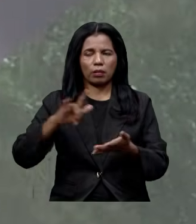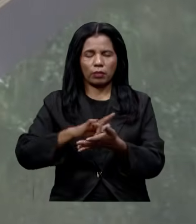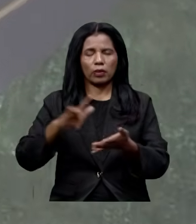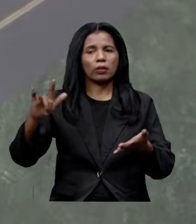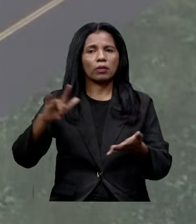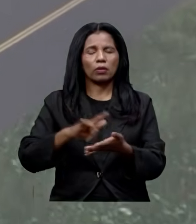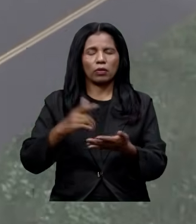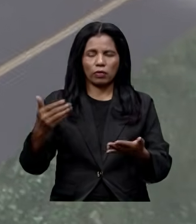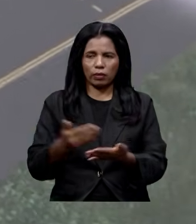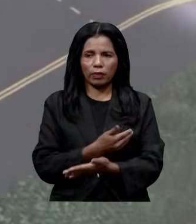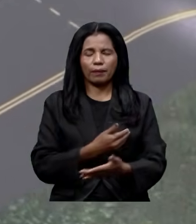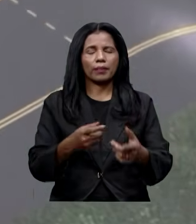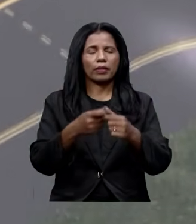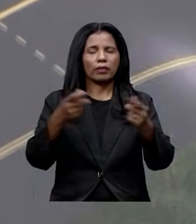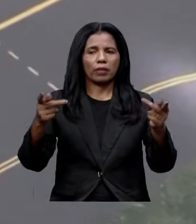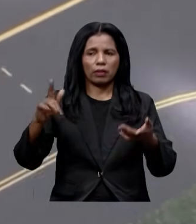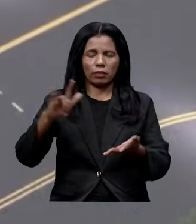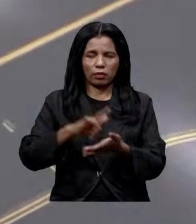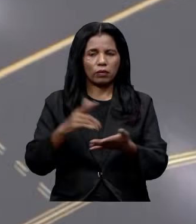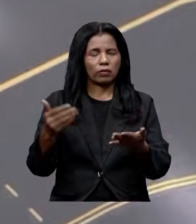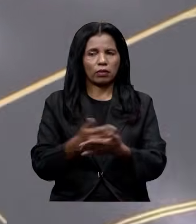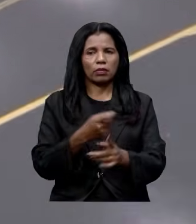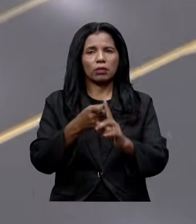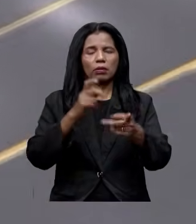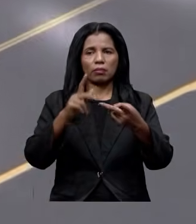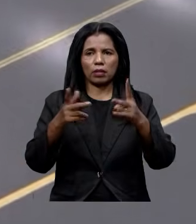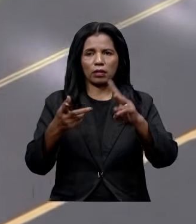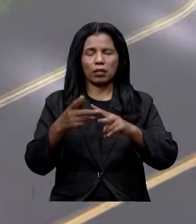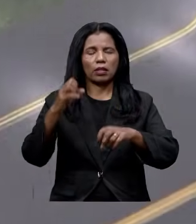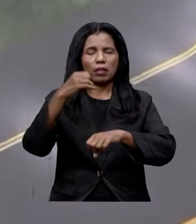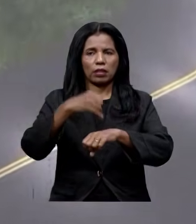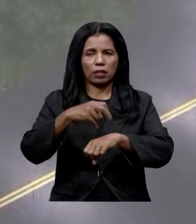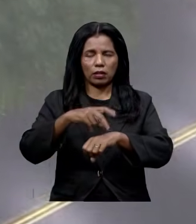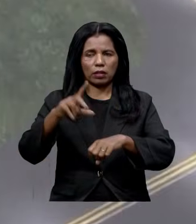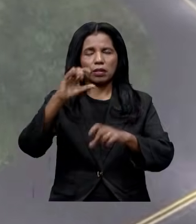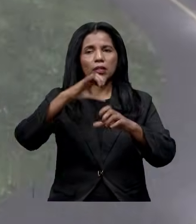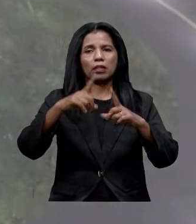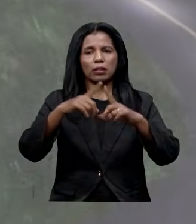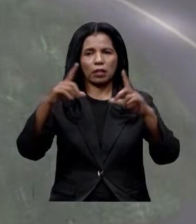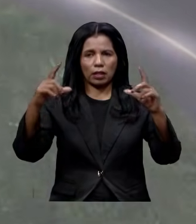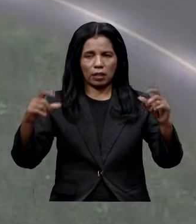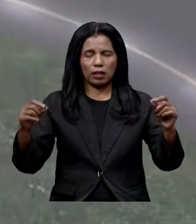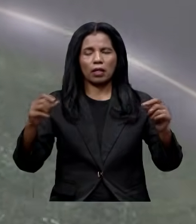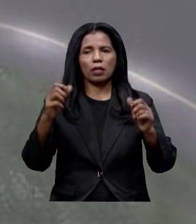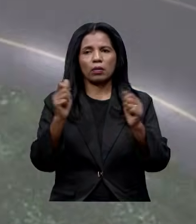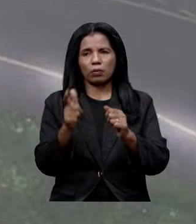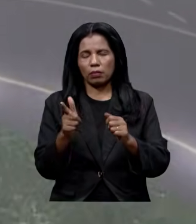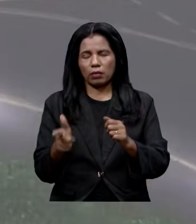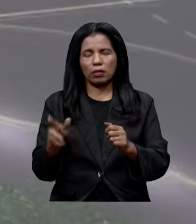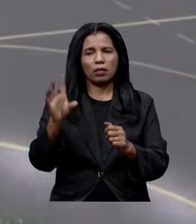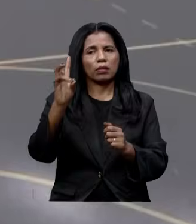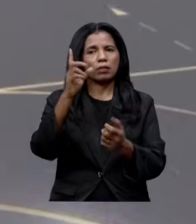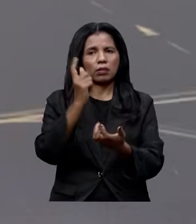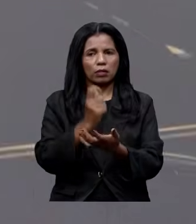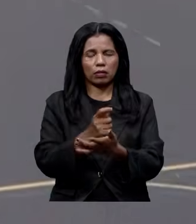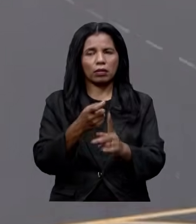construção terminal passageiro fon ne financia husi parceiro internacional Zaica milhão ruanulo resinhitu no orçamento